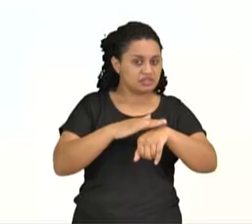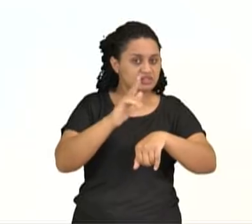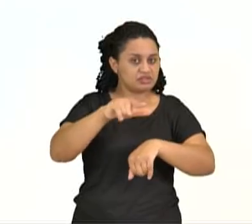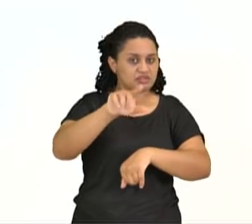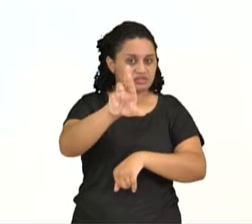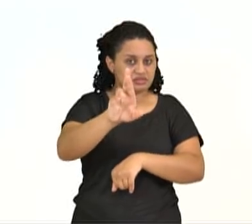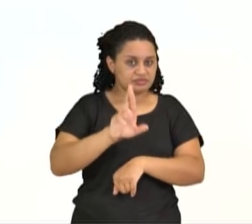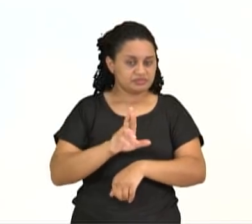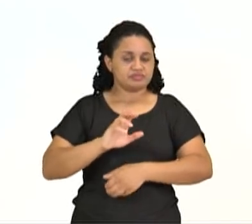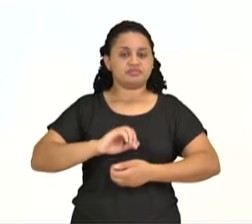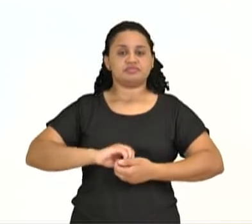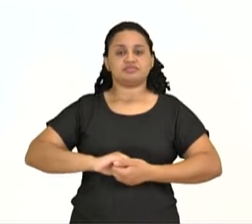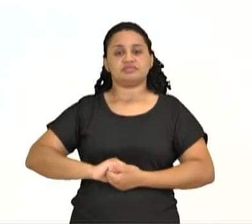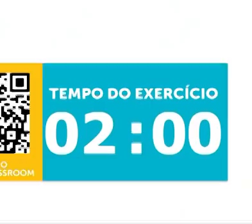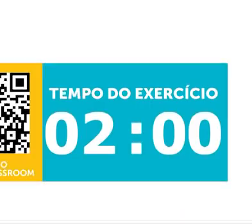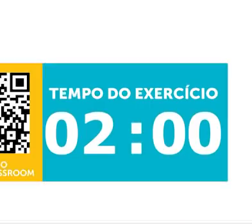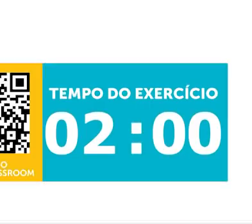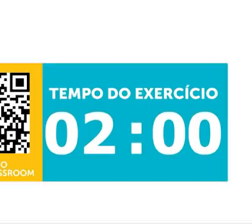essa.